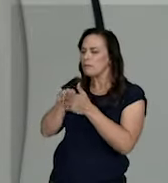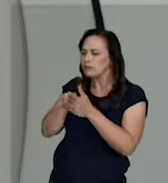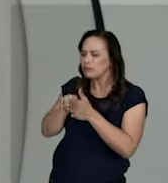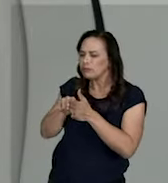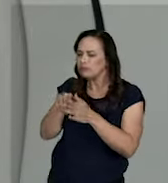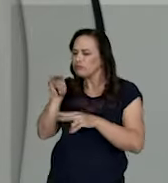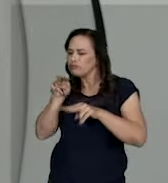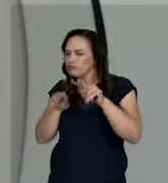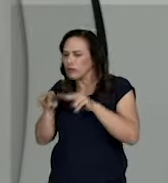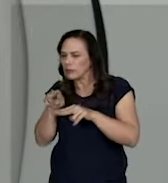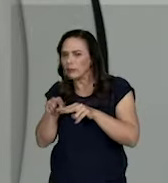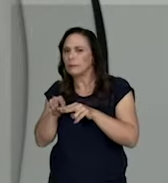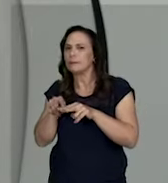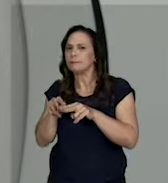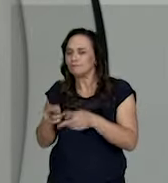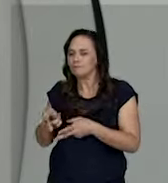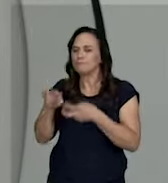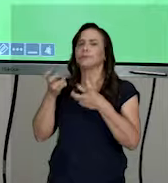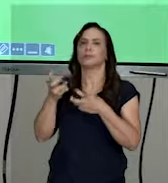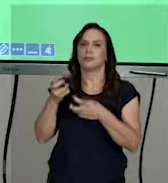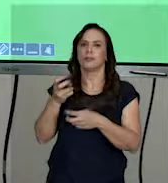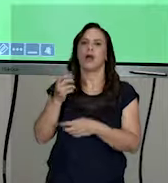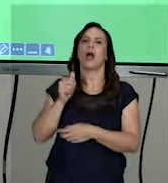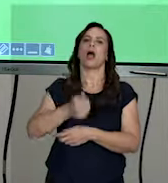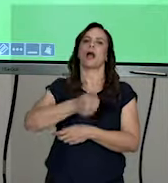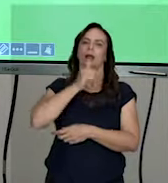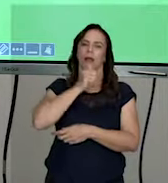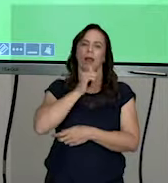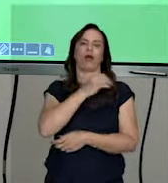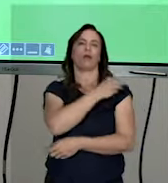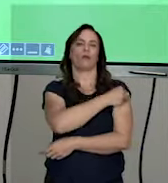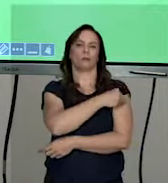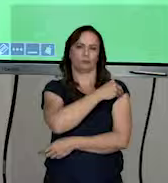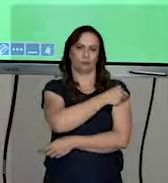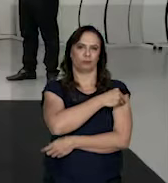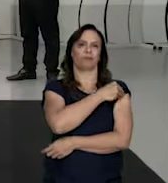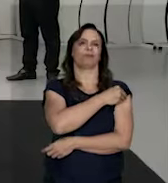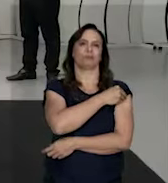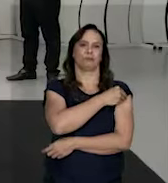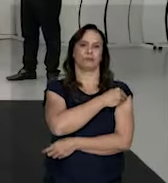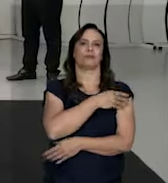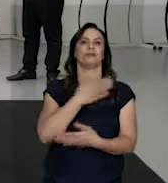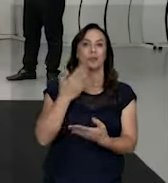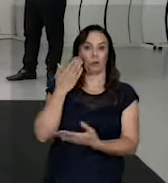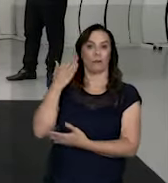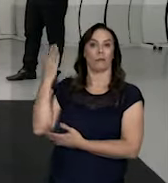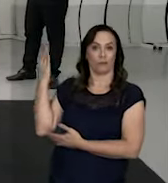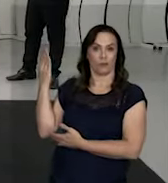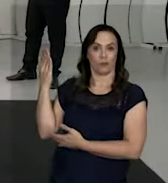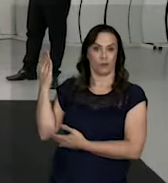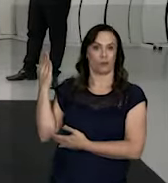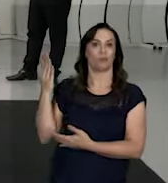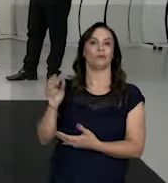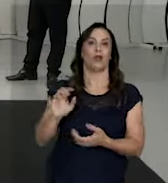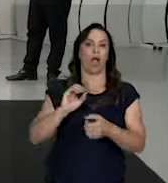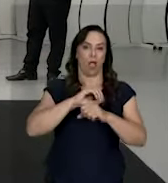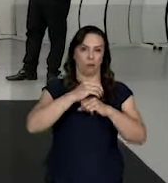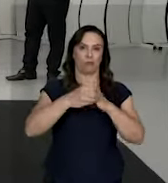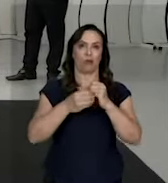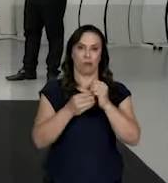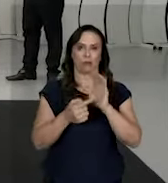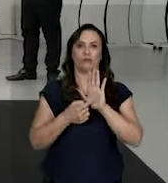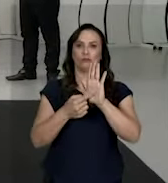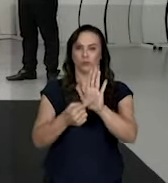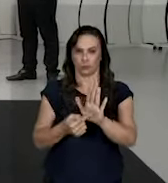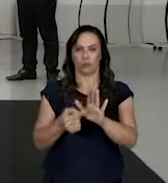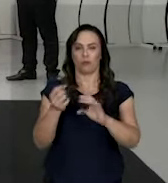sangue dessa pessoa. Que tem a presença dessa molécula cuja estrutura a gente discutiu aqui agora, os aspectos químicos.